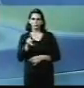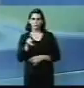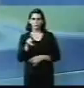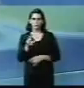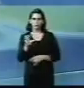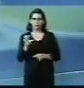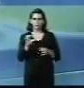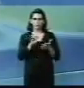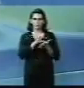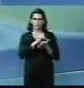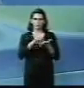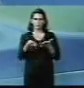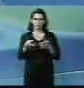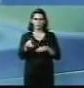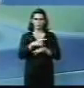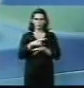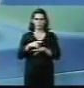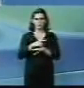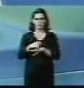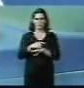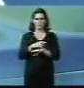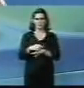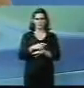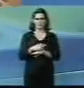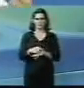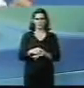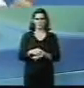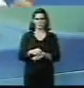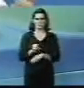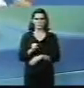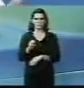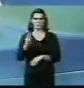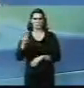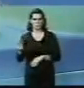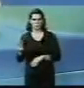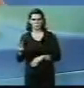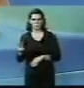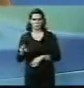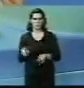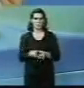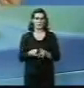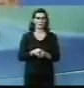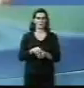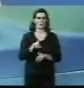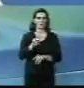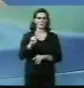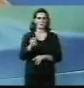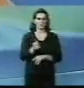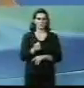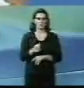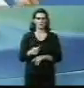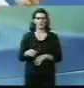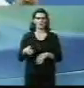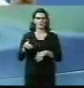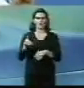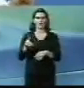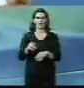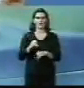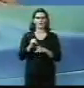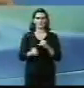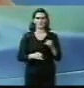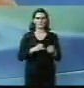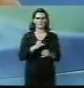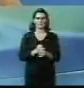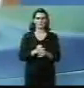listas negras. Listas negras de quê? De sites hackers, sites pornográficos, sites de conteúdo